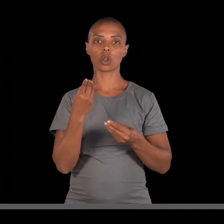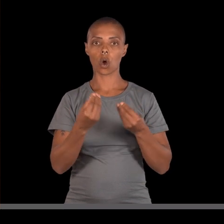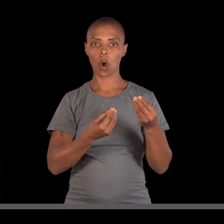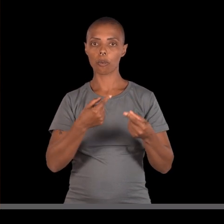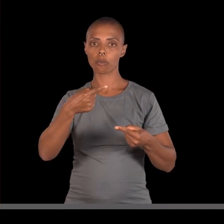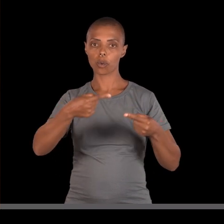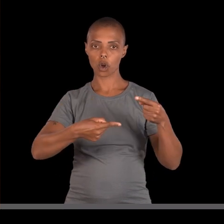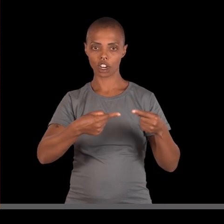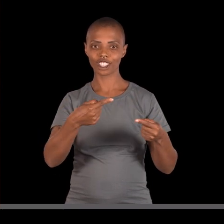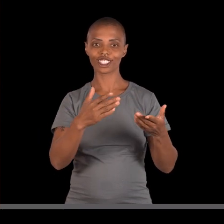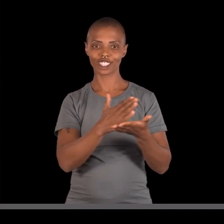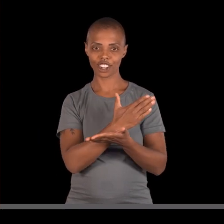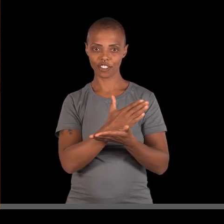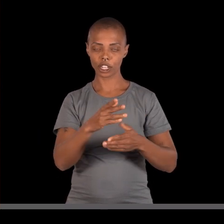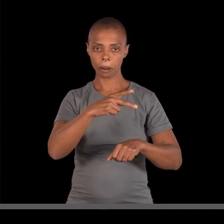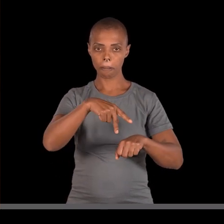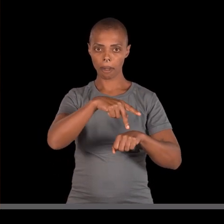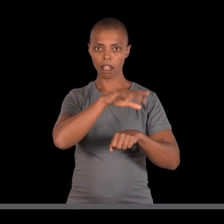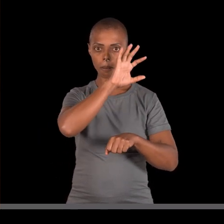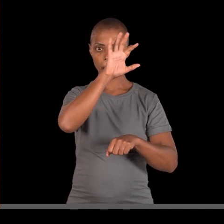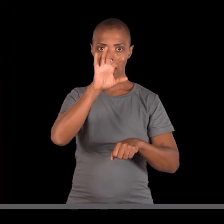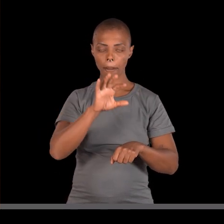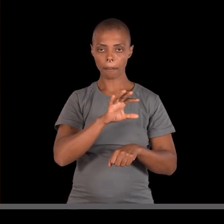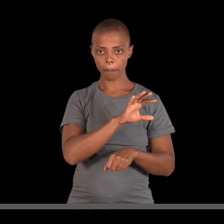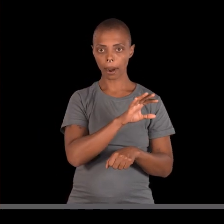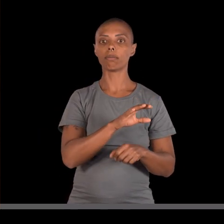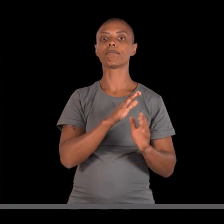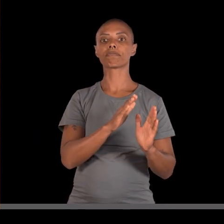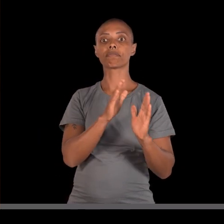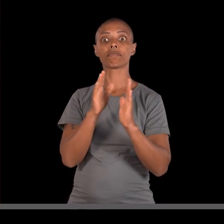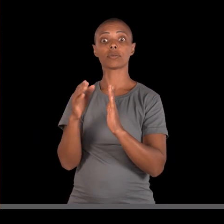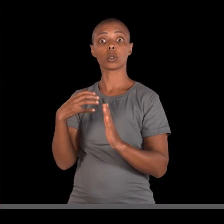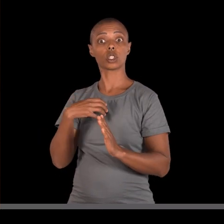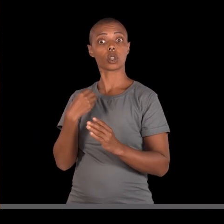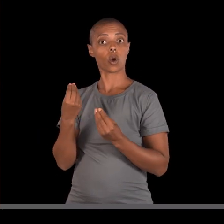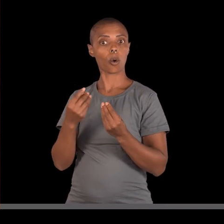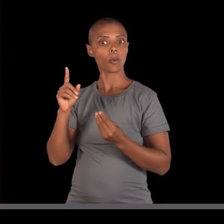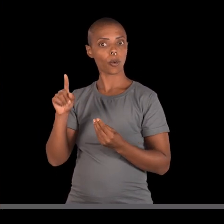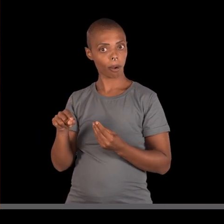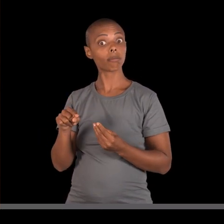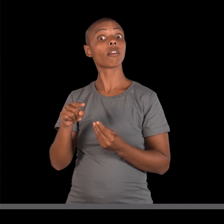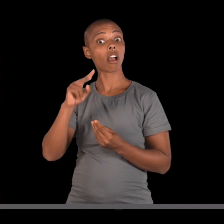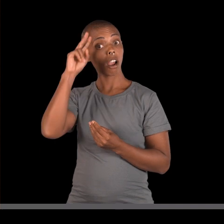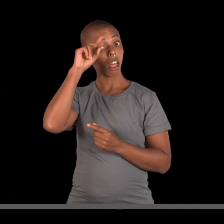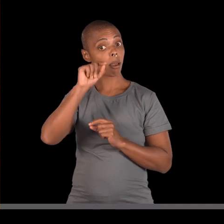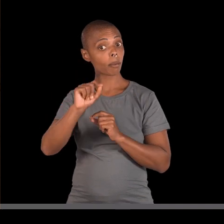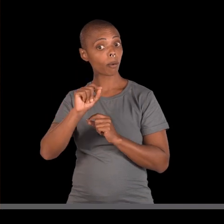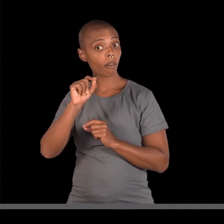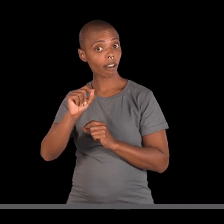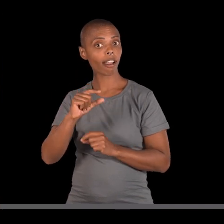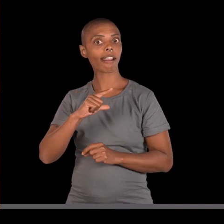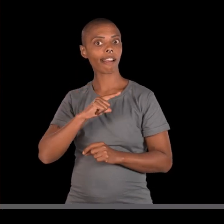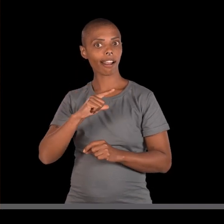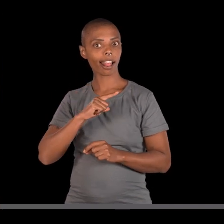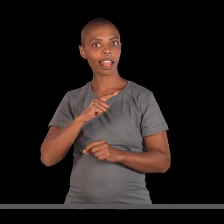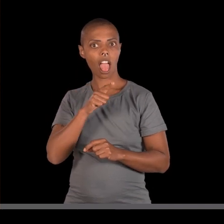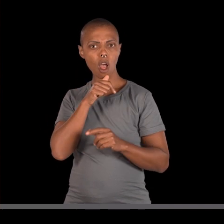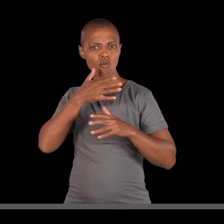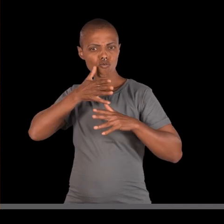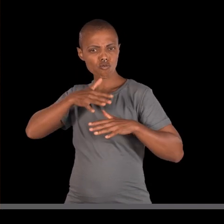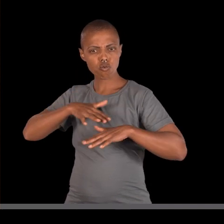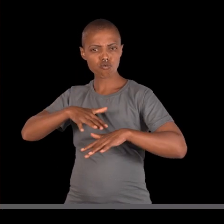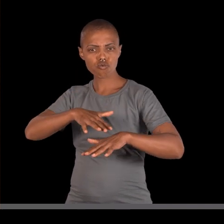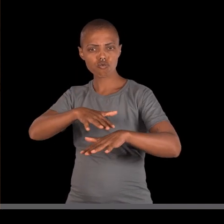A América Central também, aqui você vai ter a América Central política, os países, né, e física, as formas,